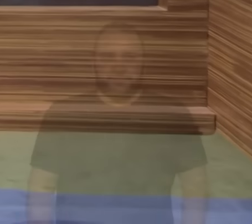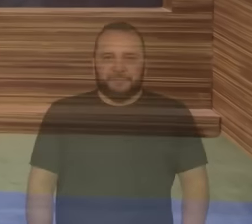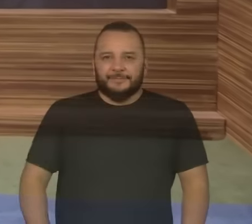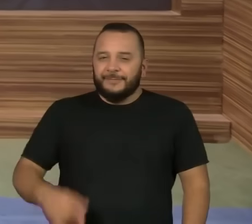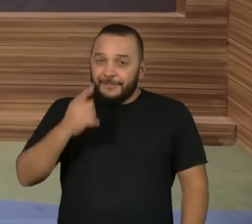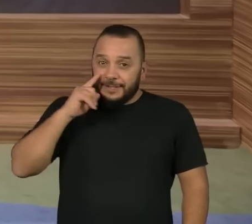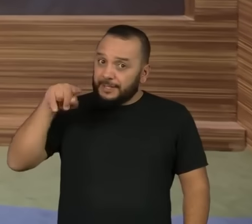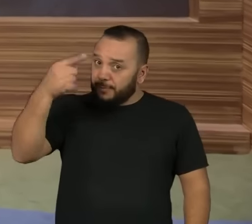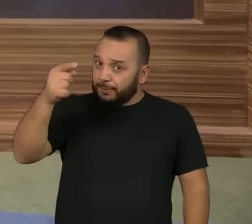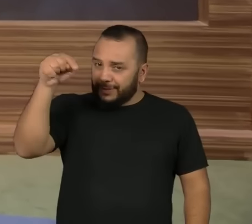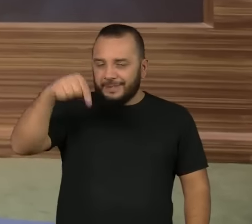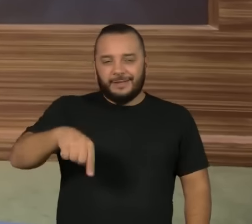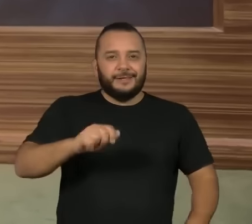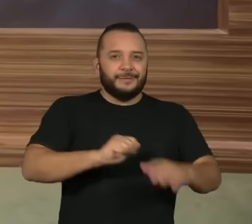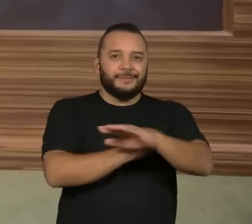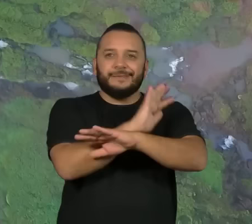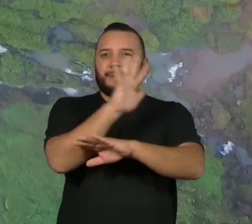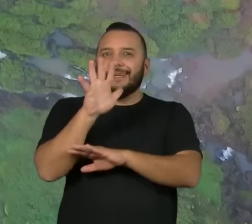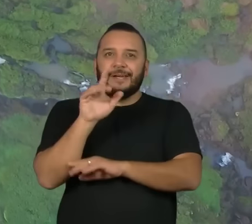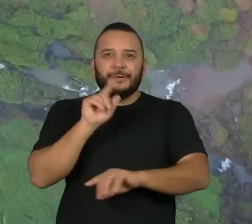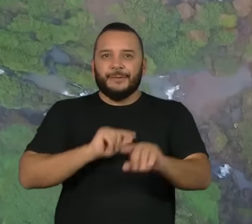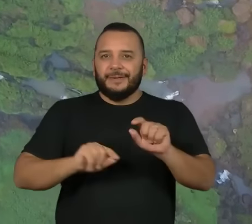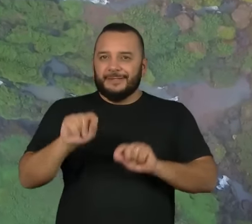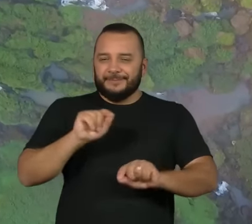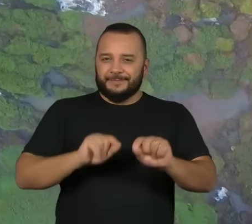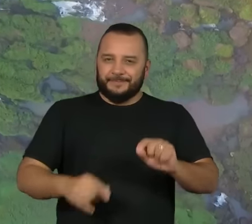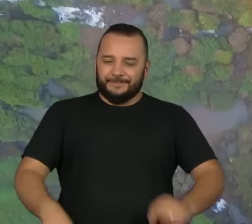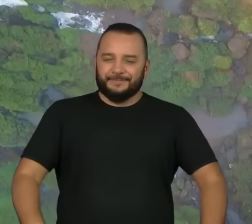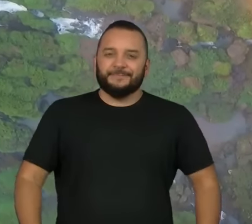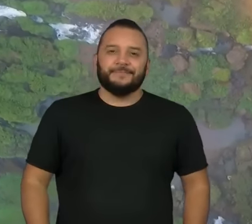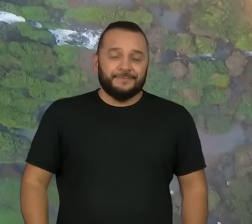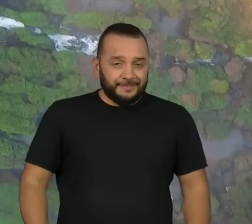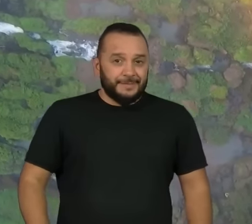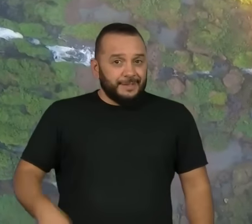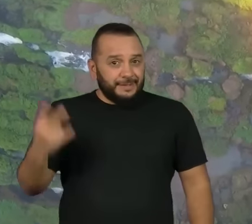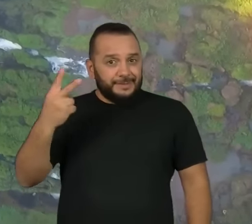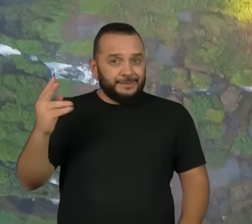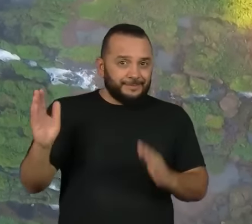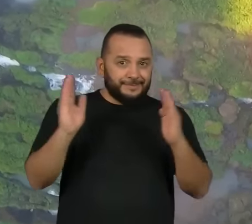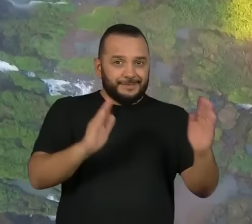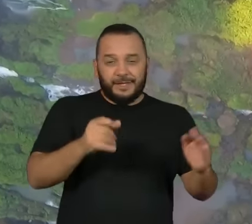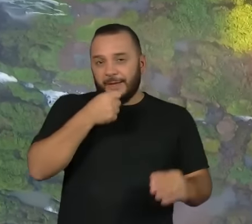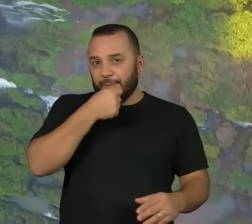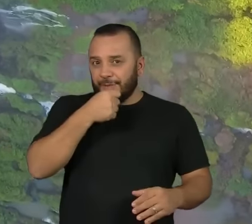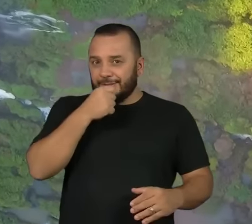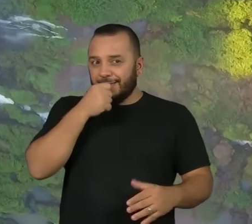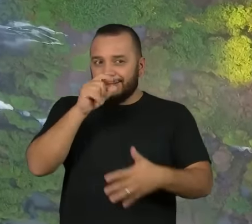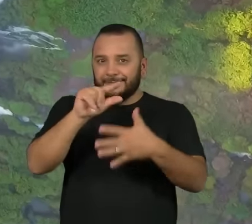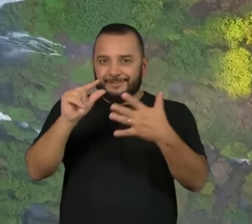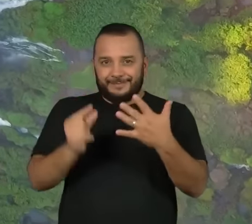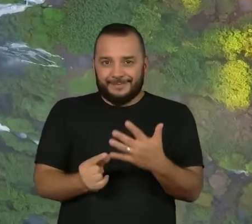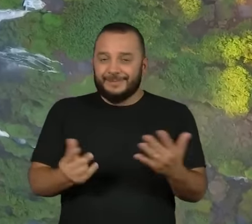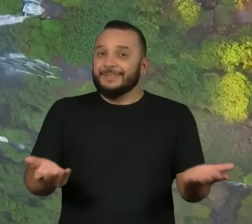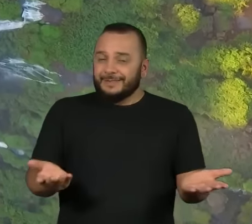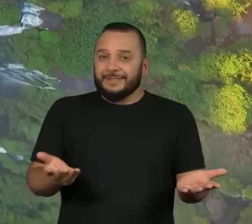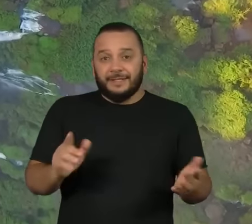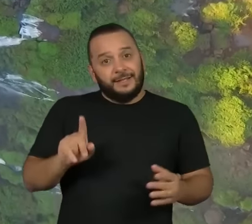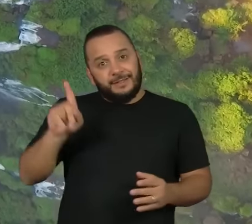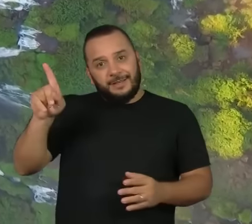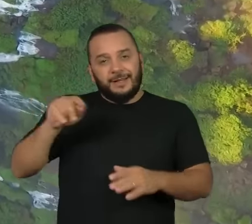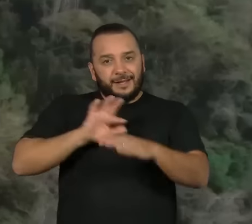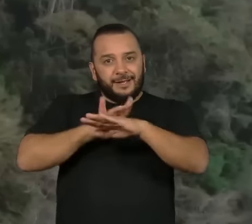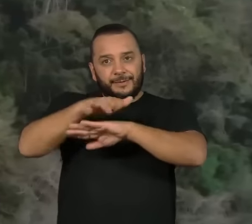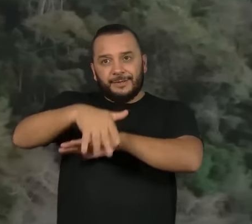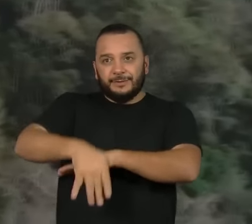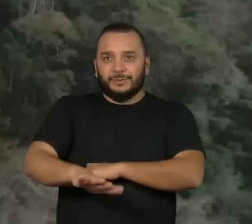Veja a seguir aqui no Repórter Eco. Na segunda parte da reportagem sobre a Mata Atlântica no Parque do